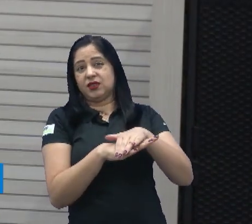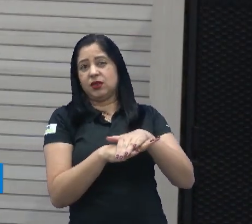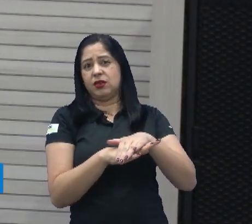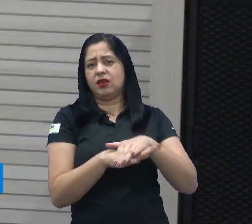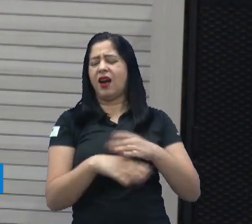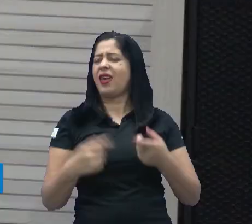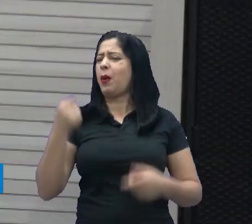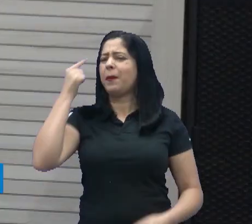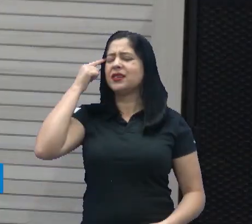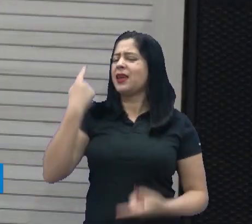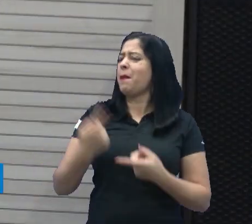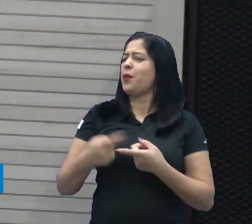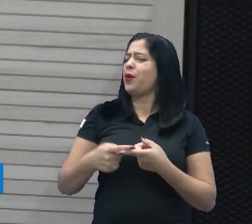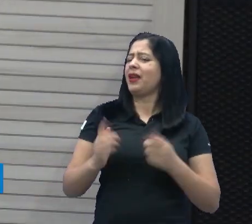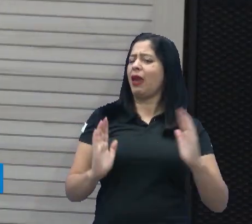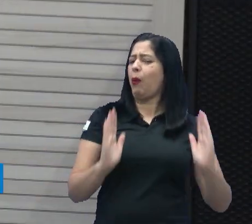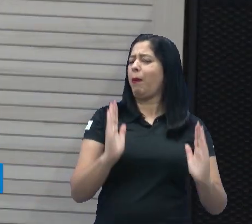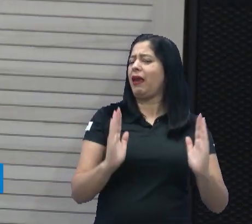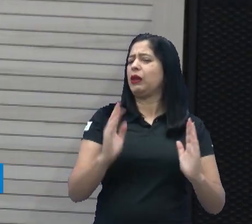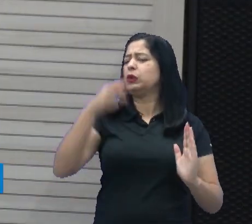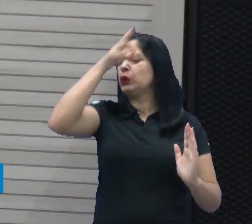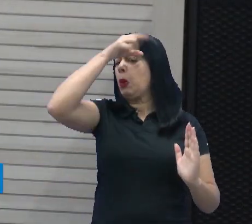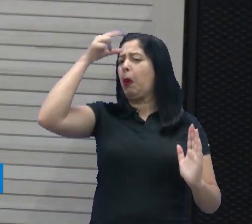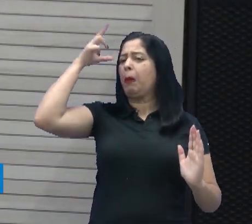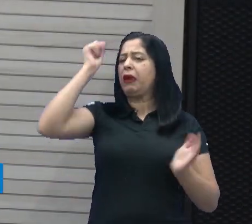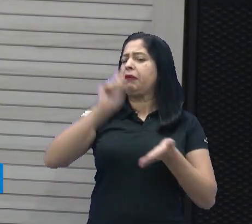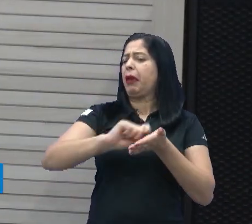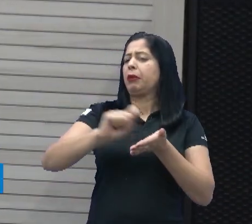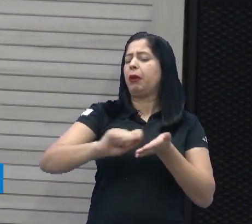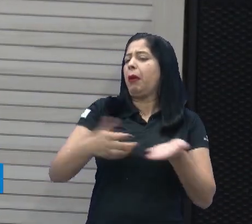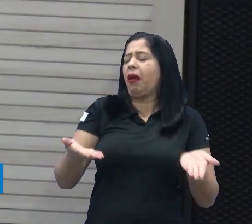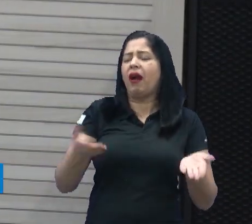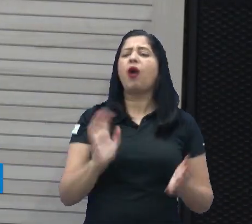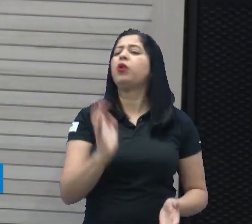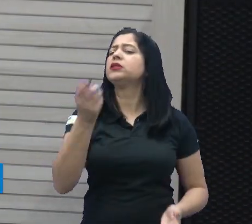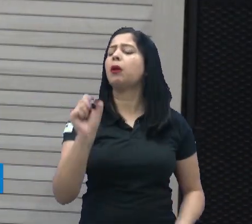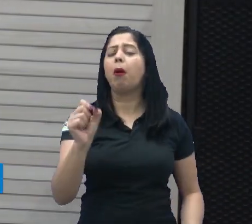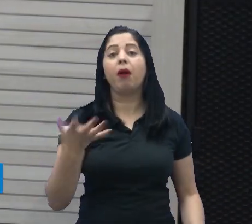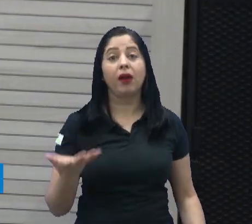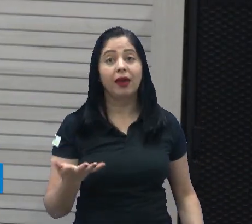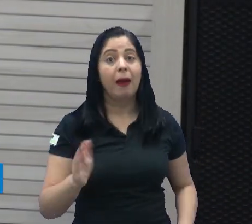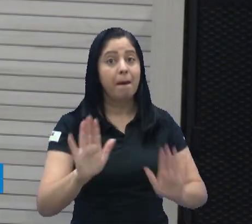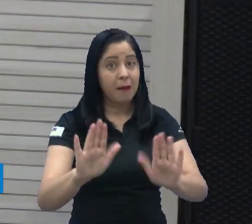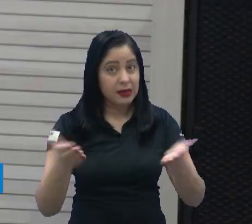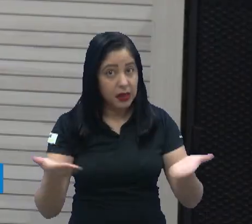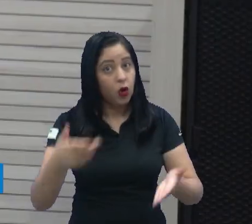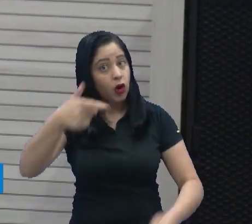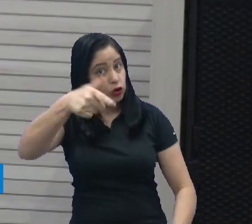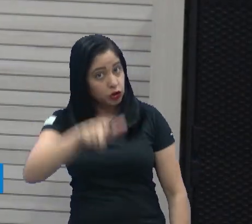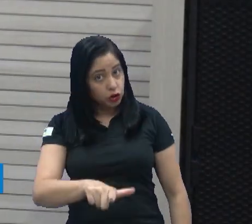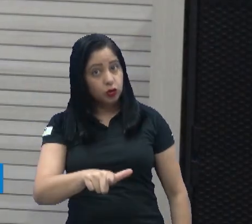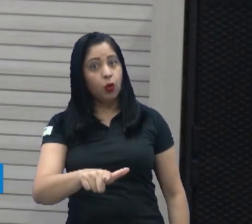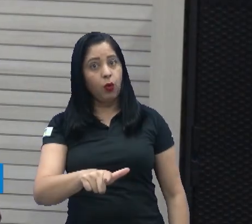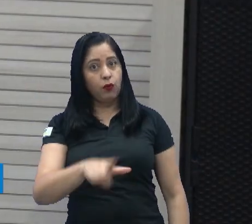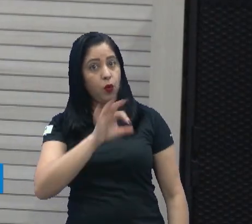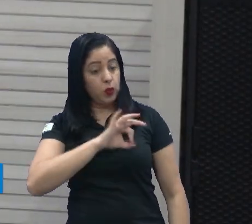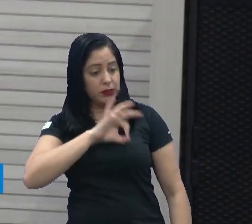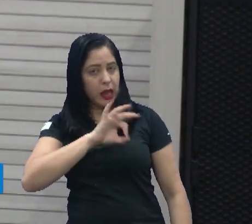o prefeito mandou e agora não? Aconteceu alguma coisa? Mas fato é que veio agora de novo o gatilho e